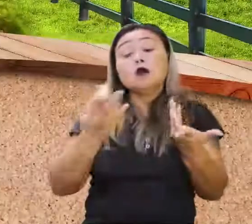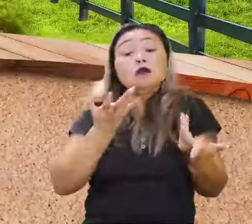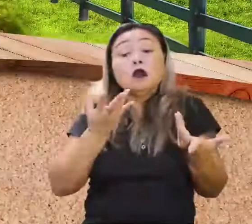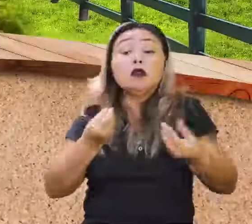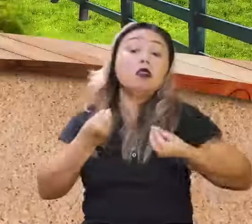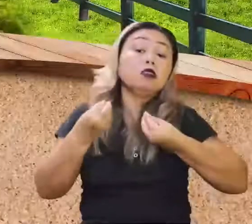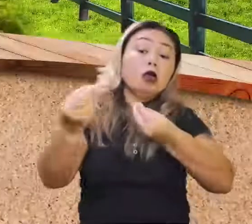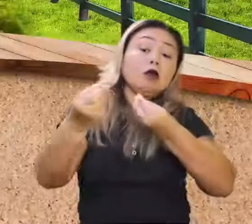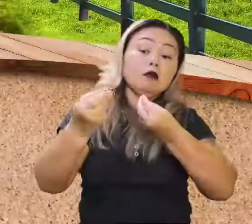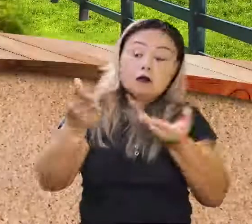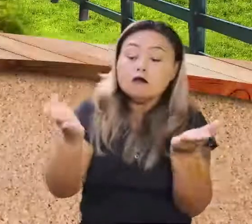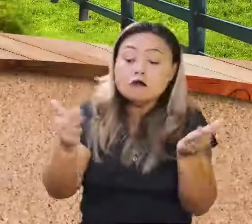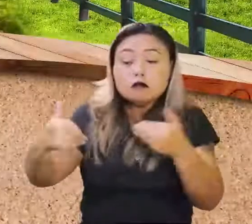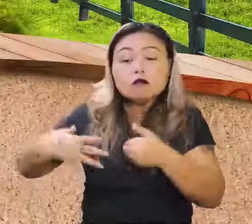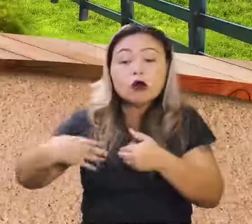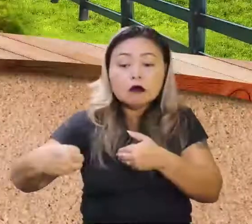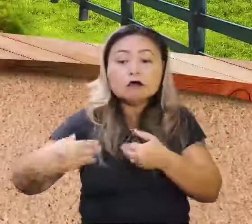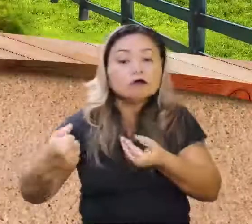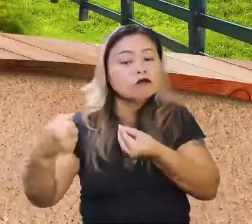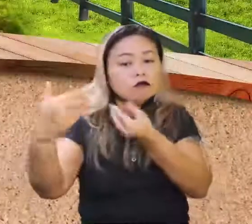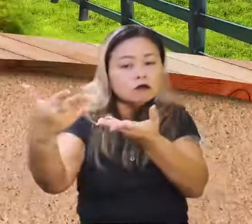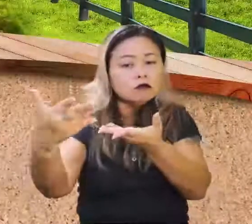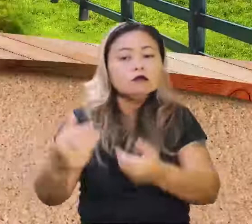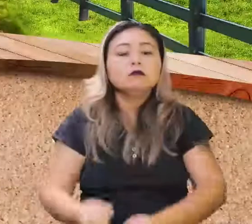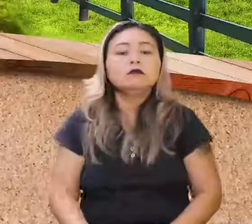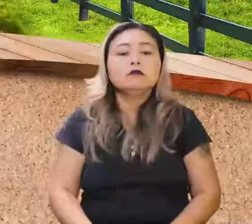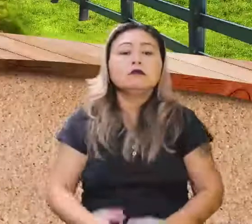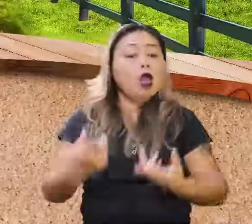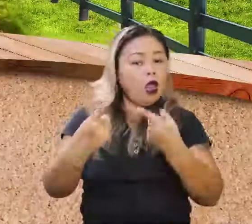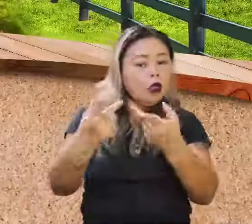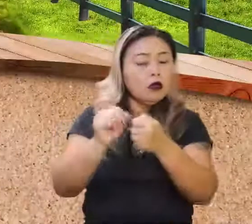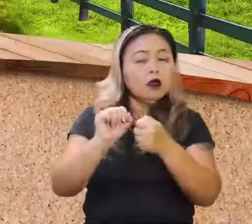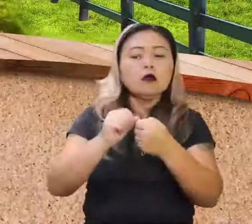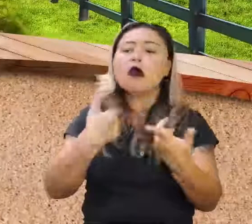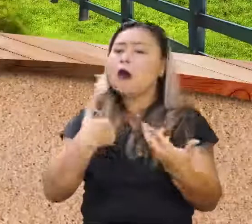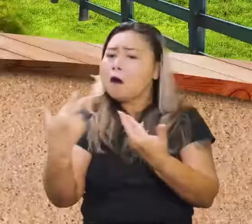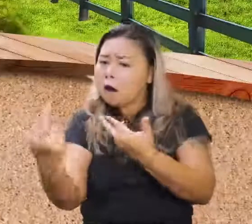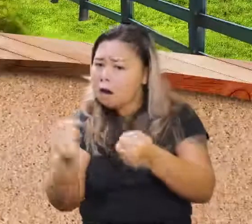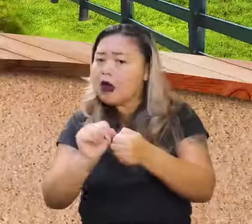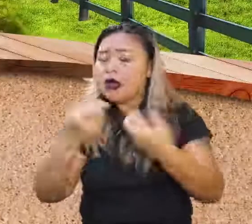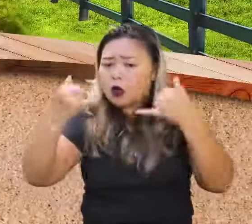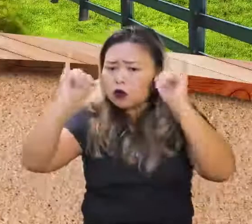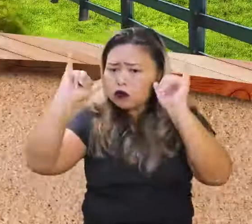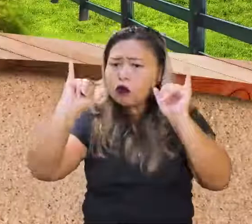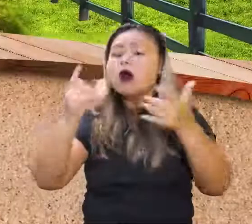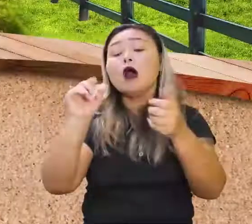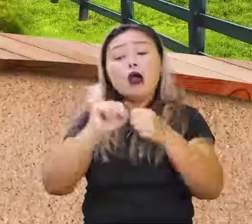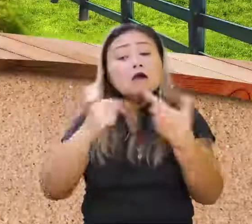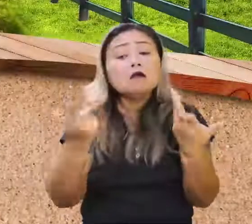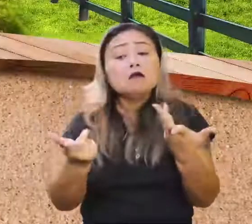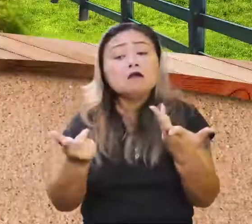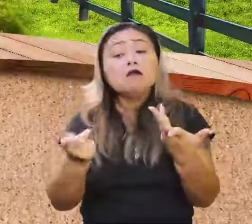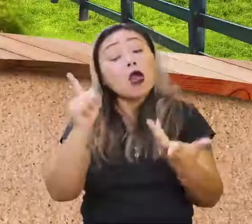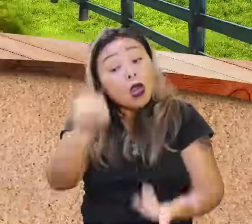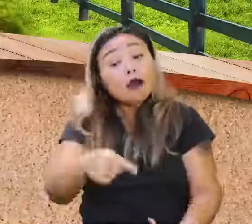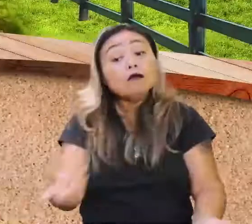alguém que fornece o intensivo para ele. Professor, você está me lembrando muito do sistema de criação de gado bovino. É